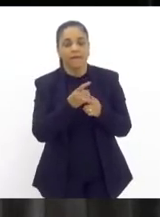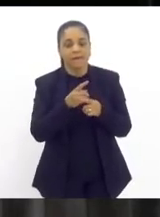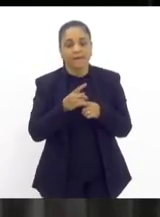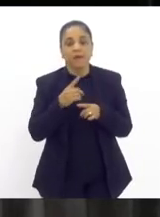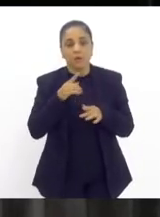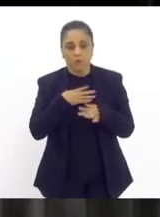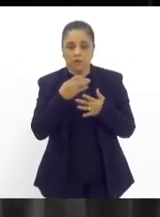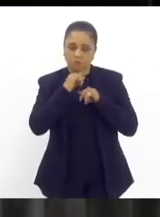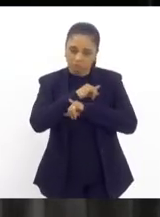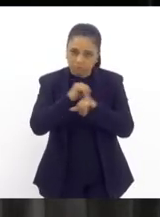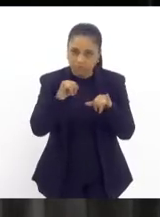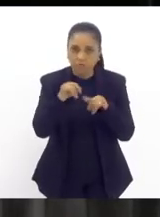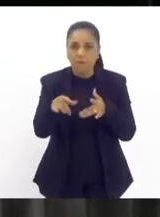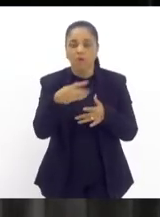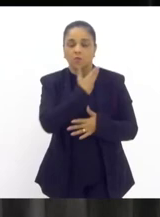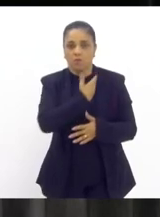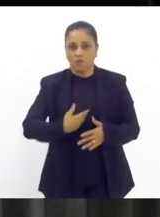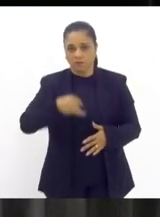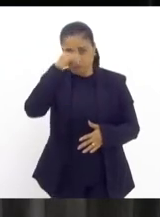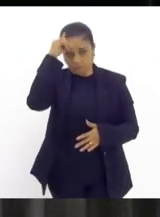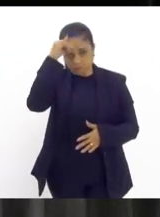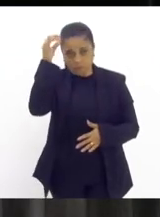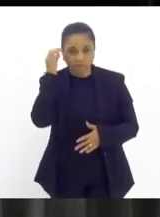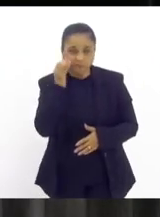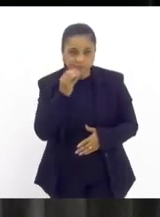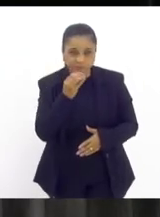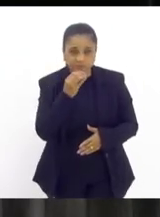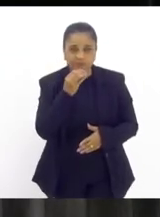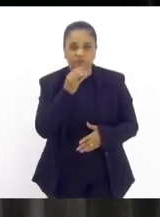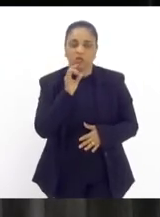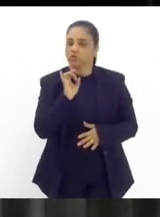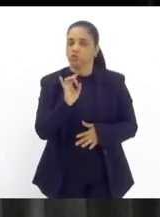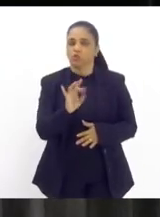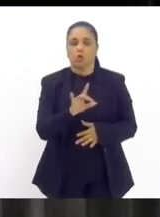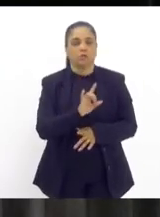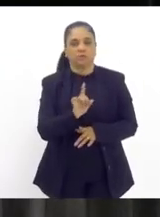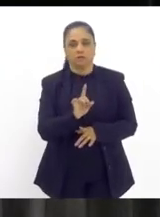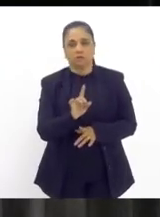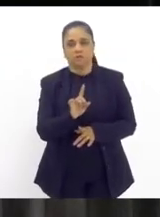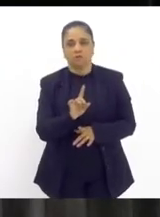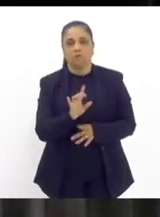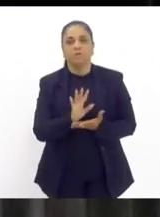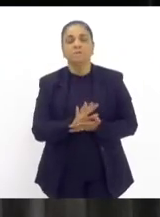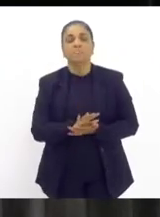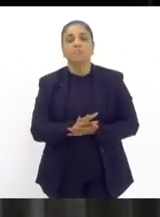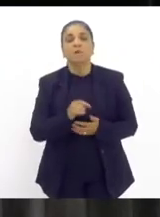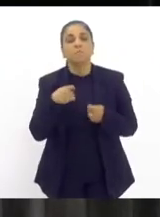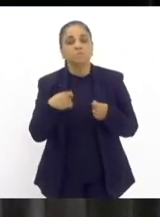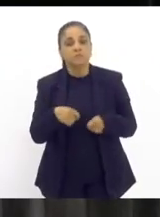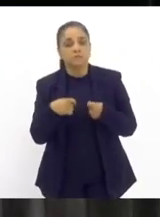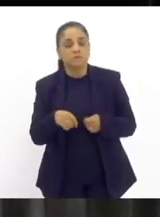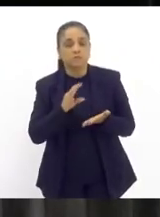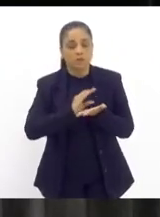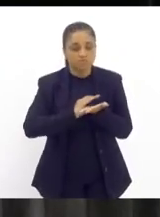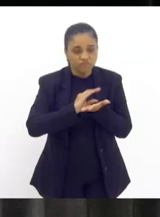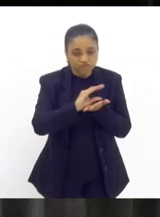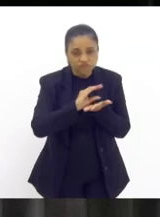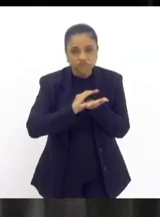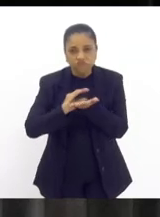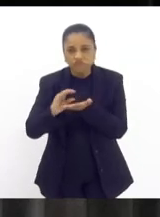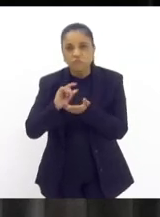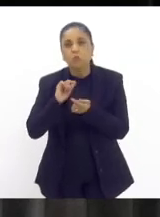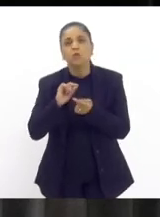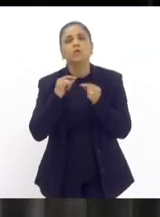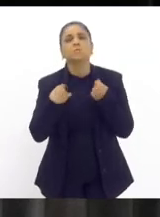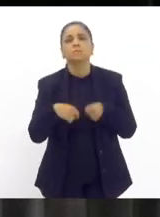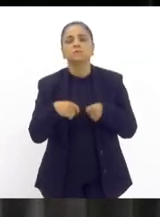o governador que isso não basta não basta é porque é a gente tem o investimento O que que a